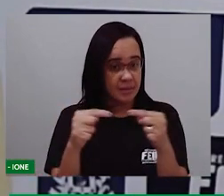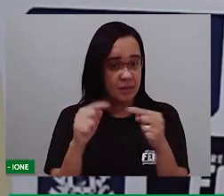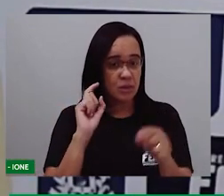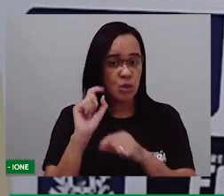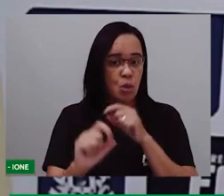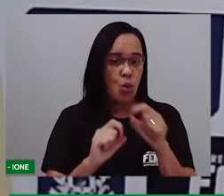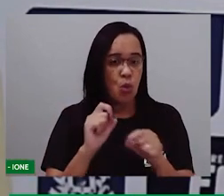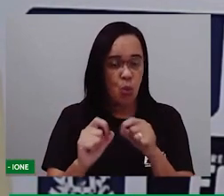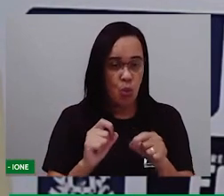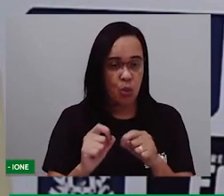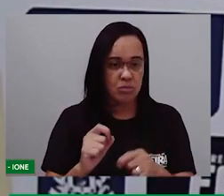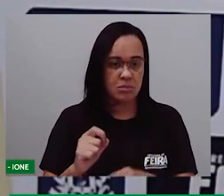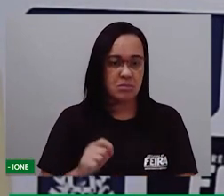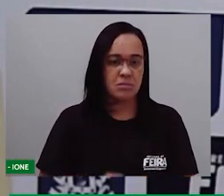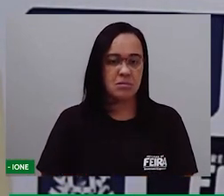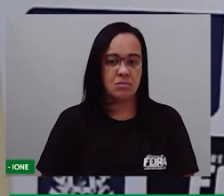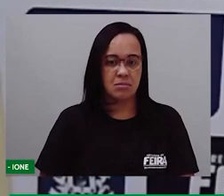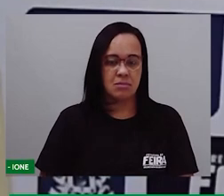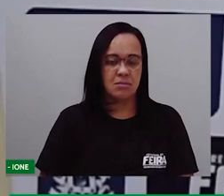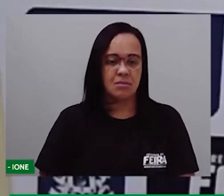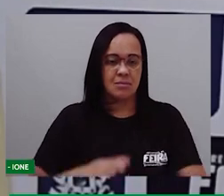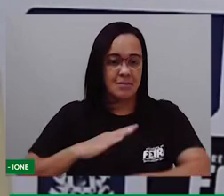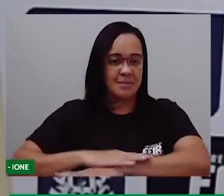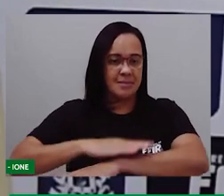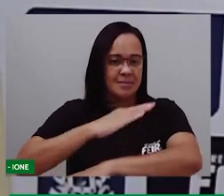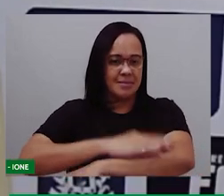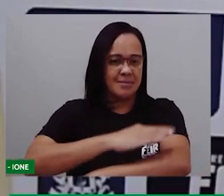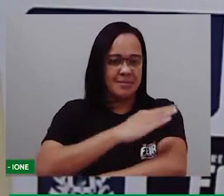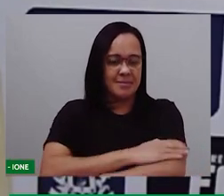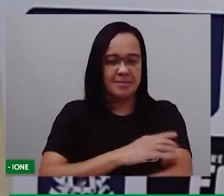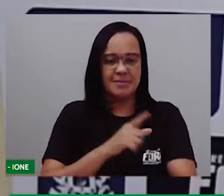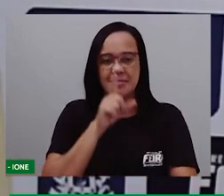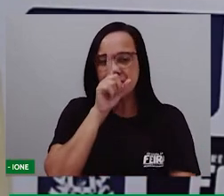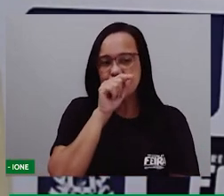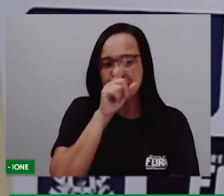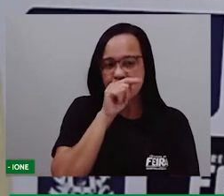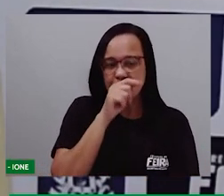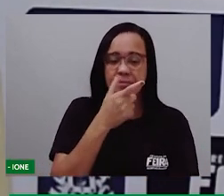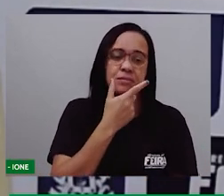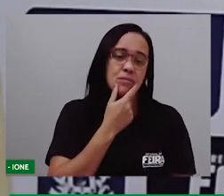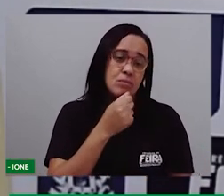da se fita tapo sábia